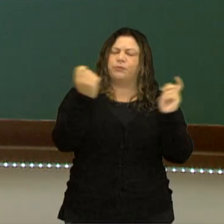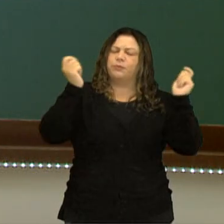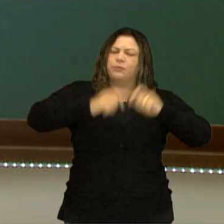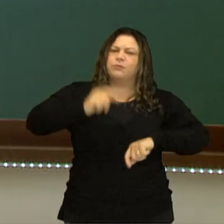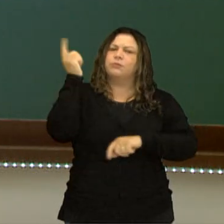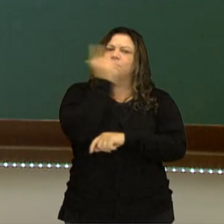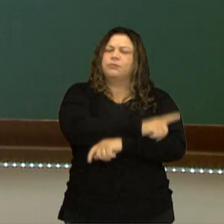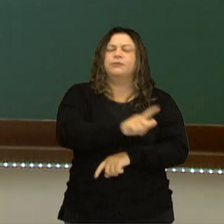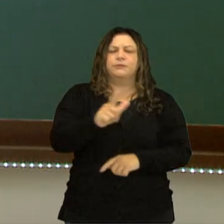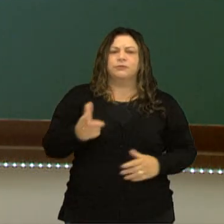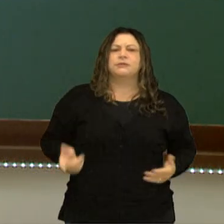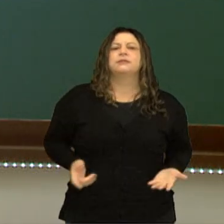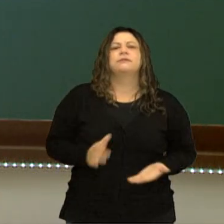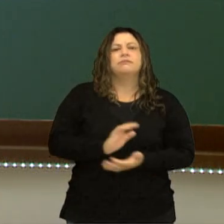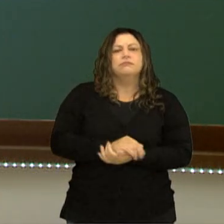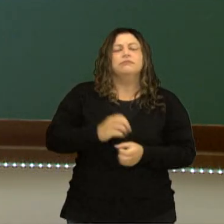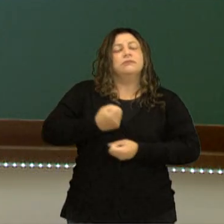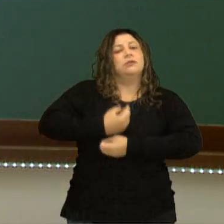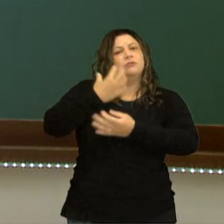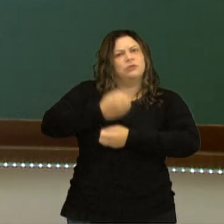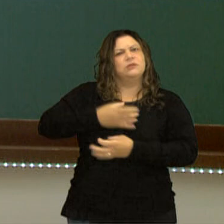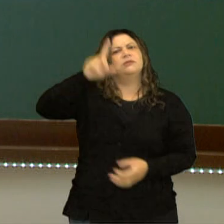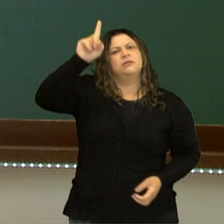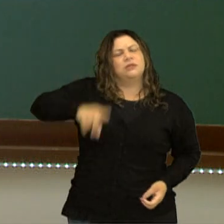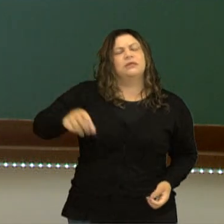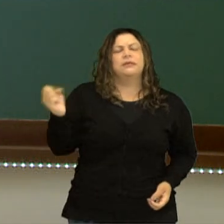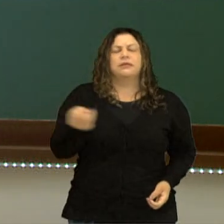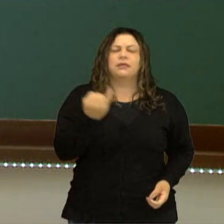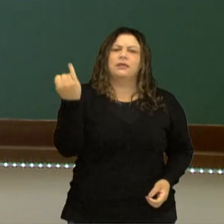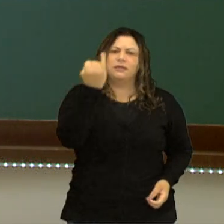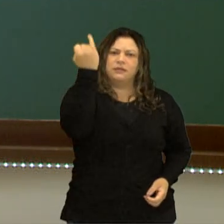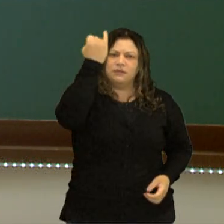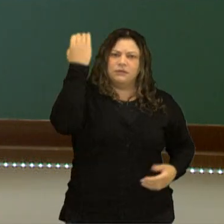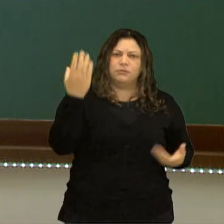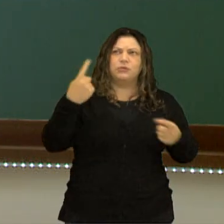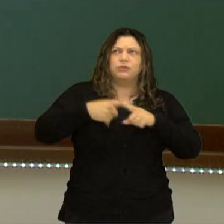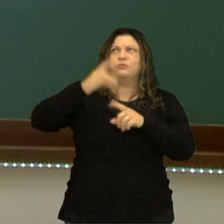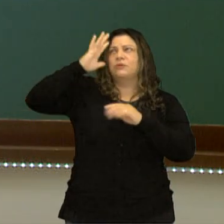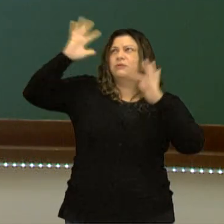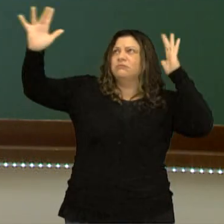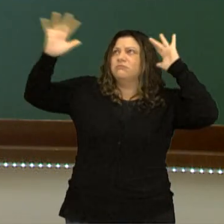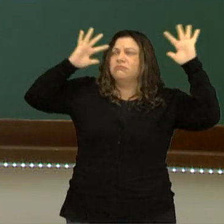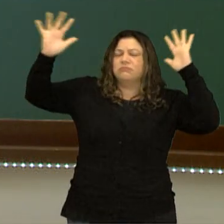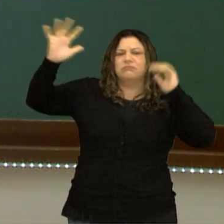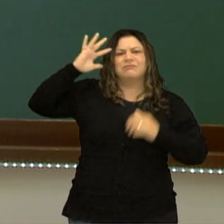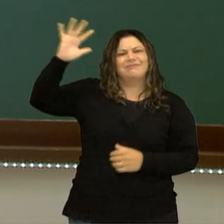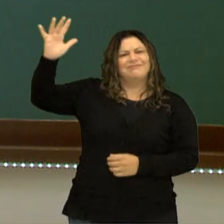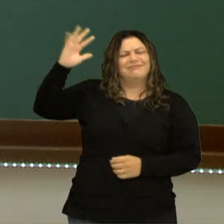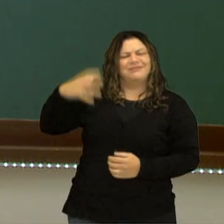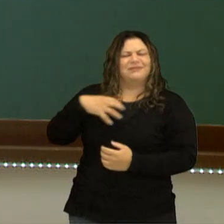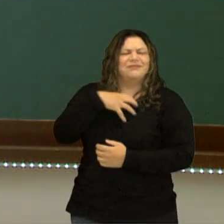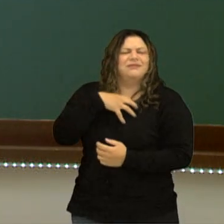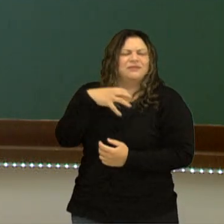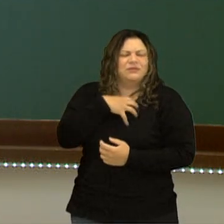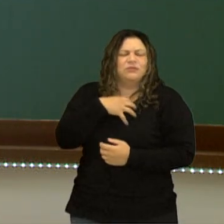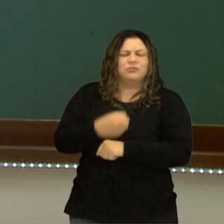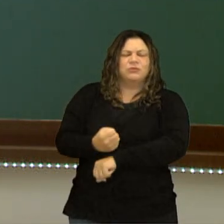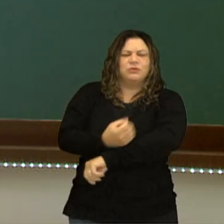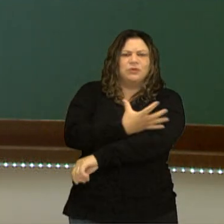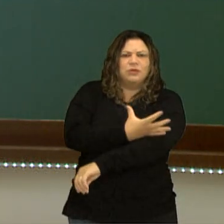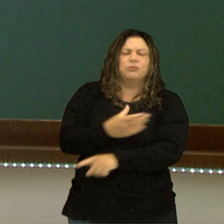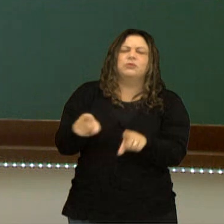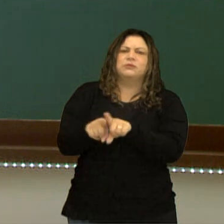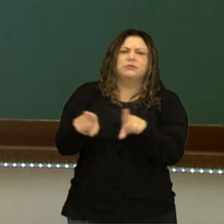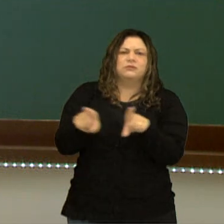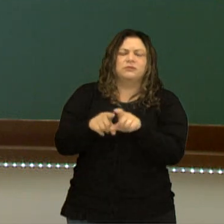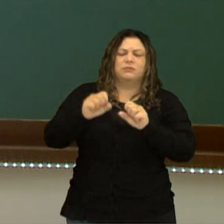um sucesso. Então a poesia, sim, ela é importante, porque nos faz refletir sobre nossos sentimentos, nossas emoções. Isso